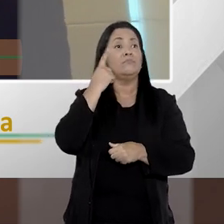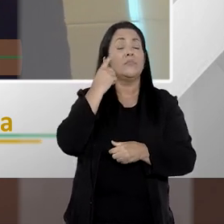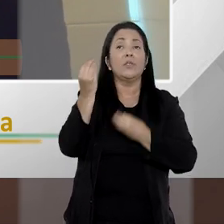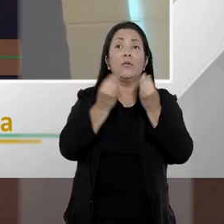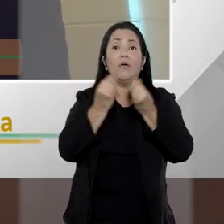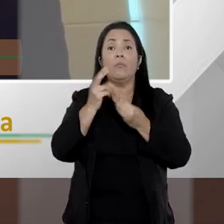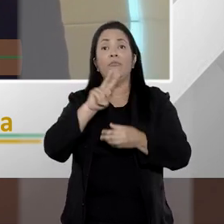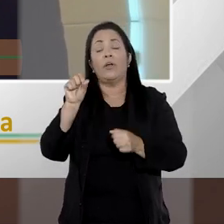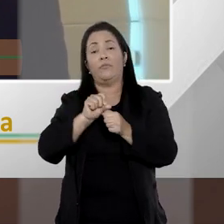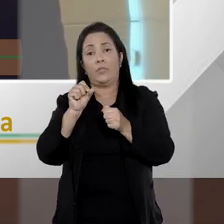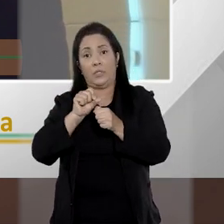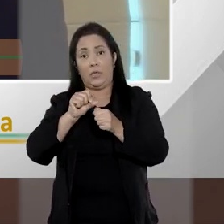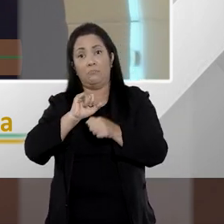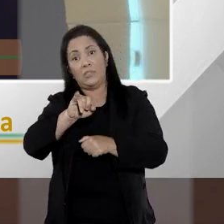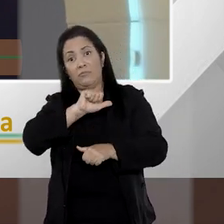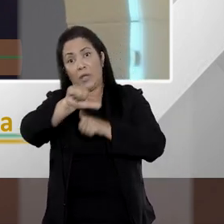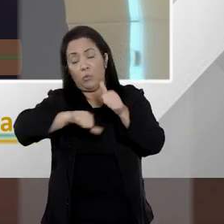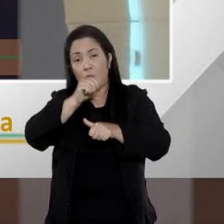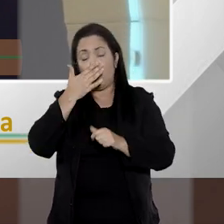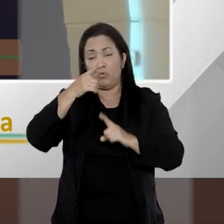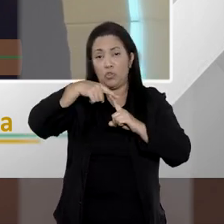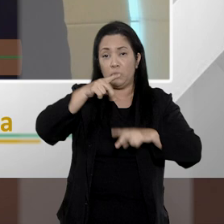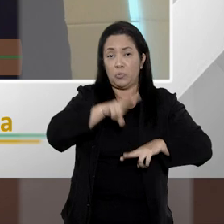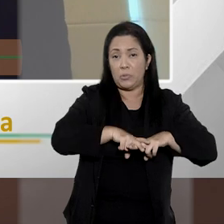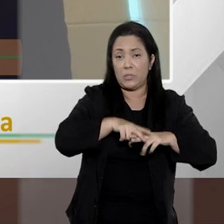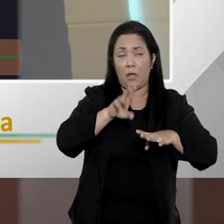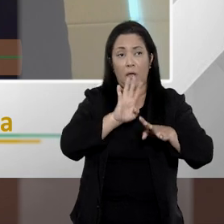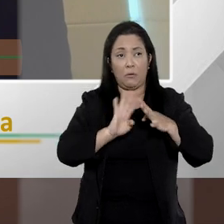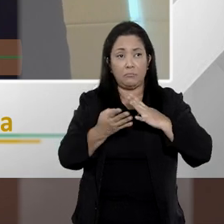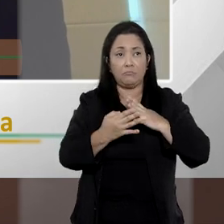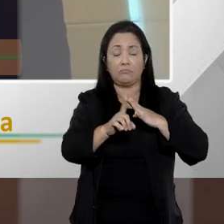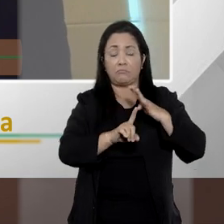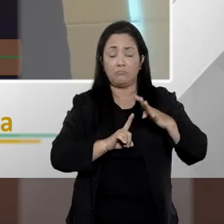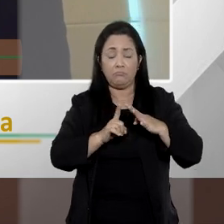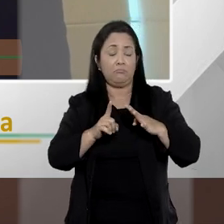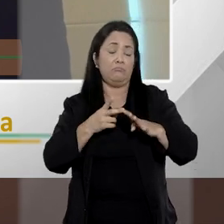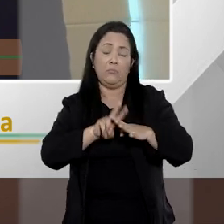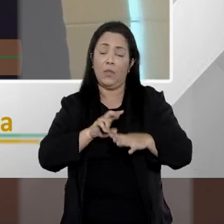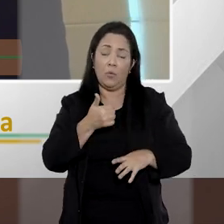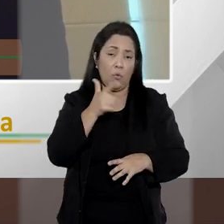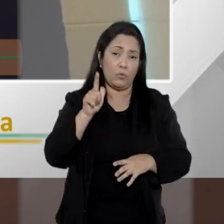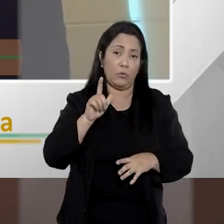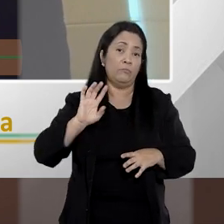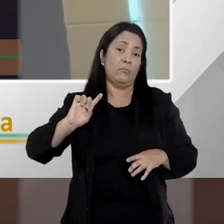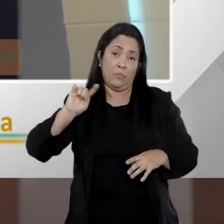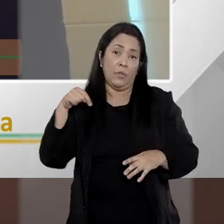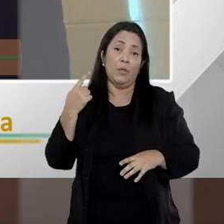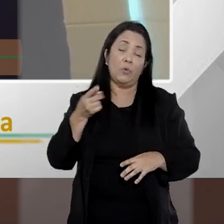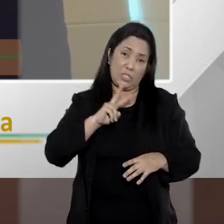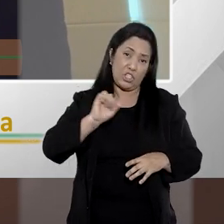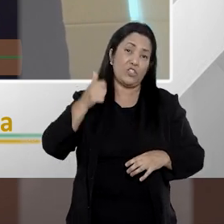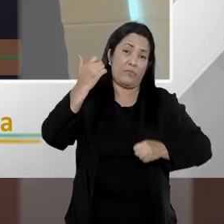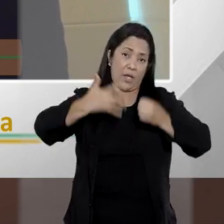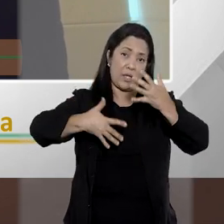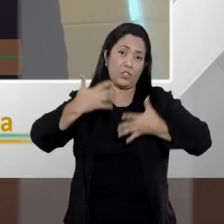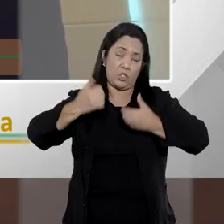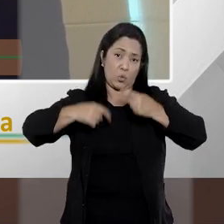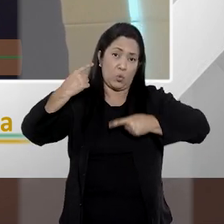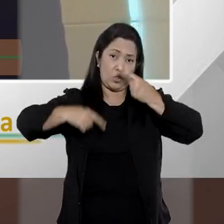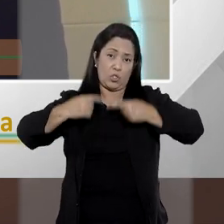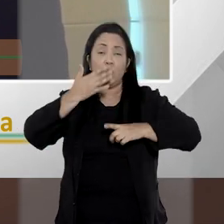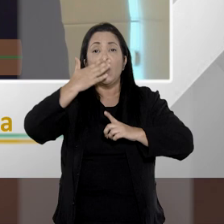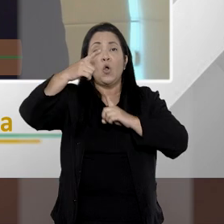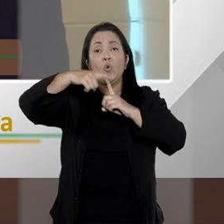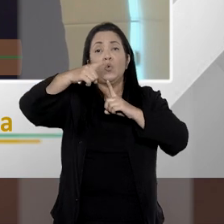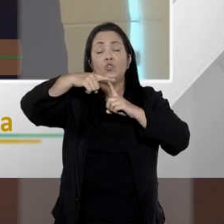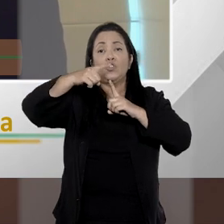diminuição numérica, porque a detração ela garante isso, e a gente pode abordar, né, mais para frente um pouquinho, detração imprópria, teoria